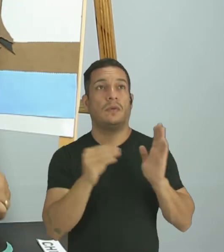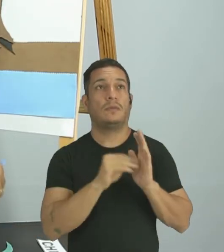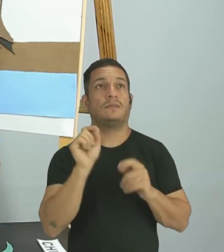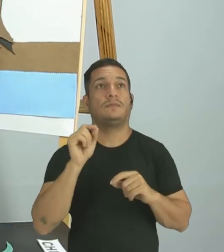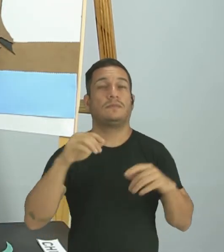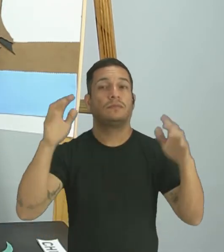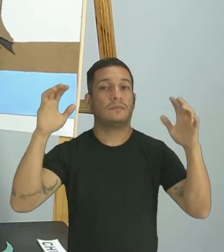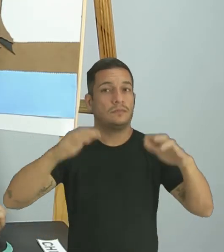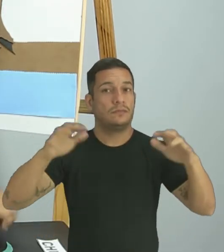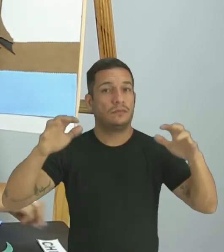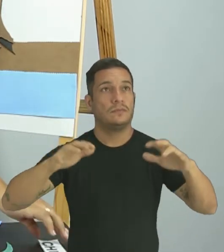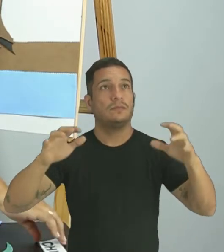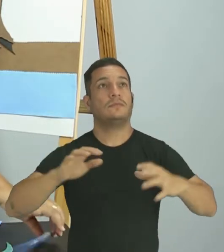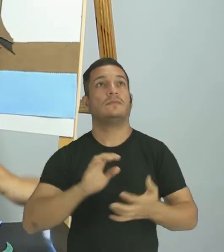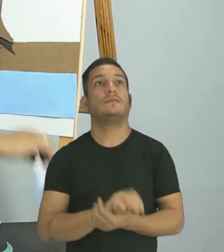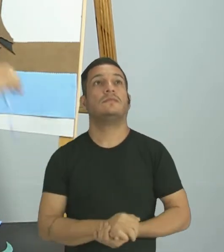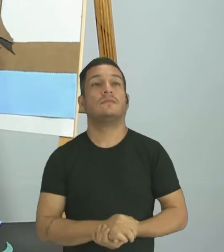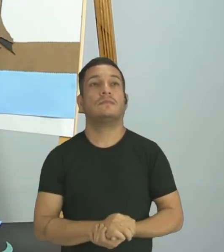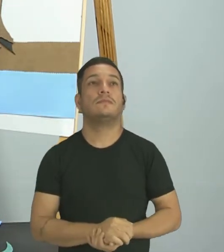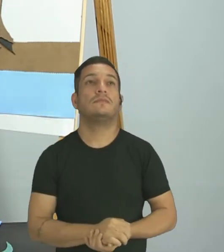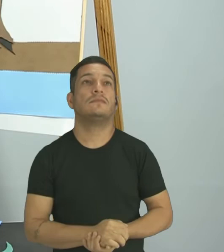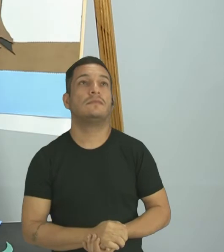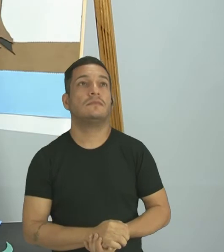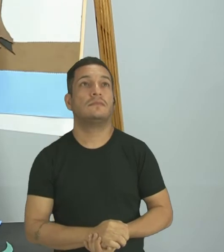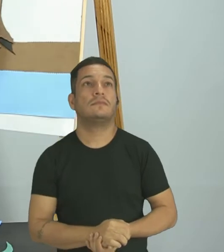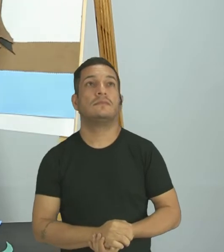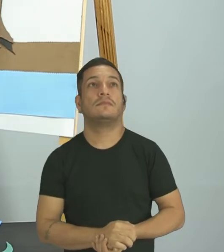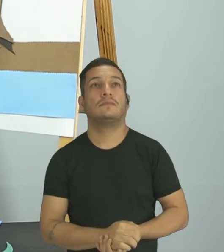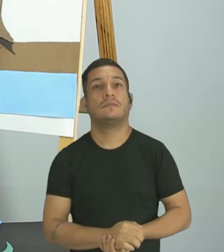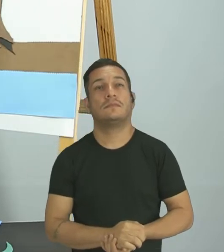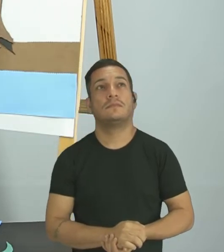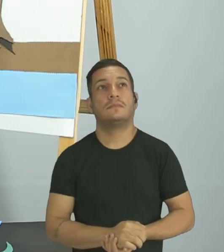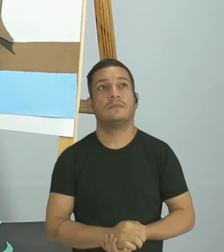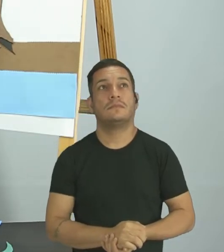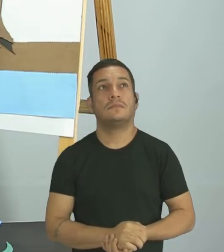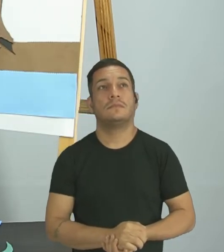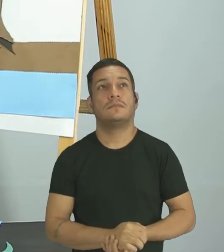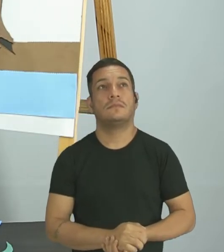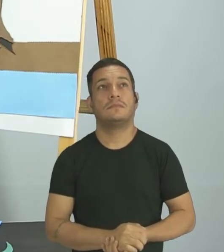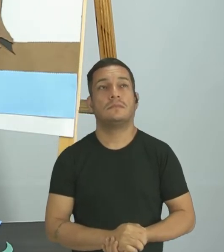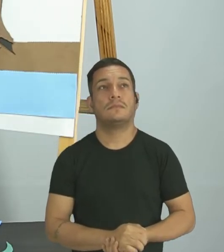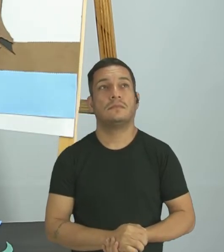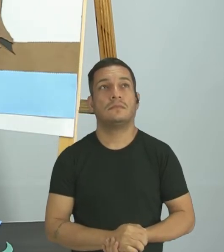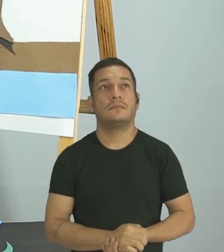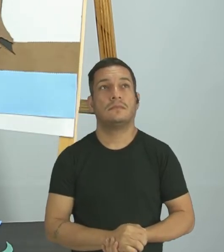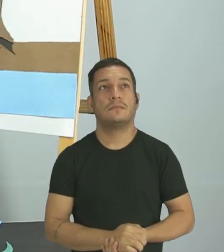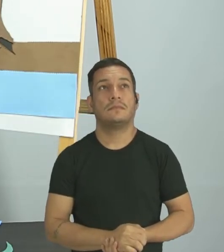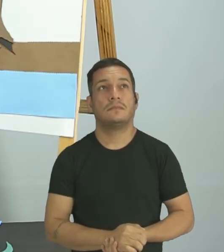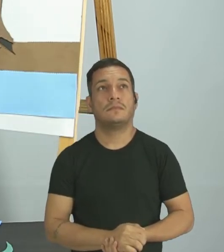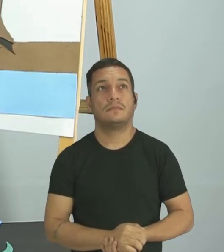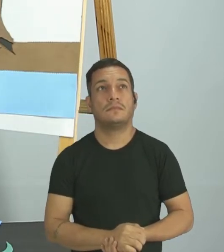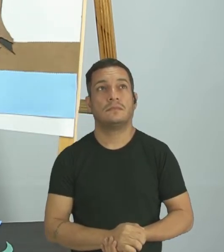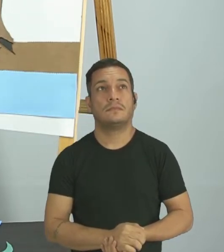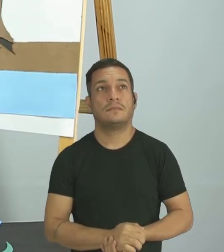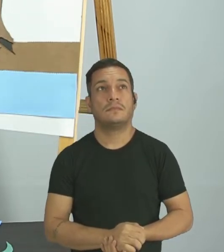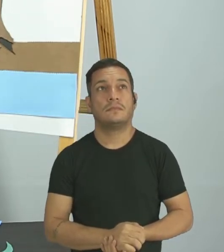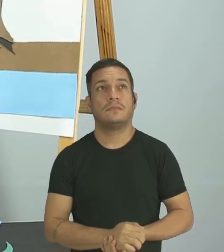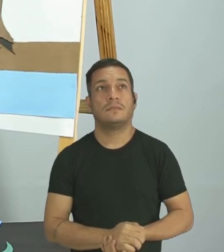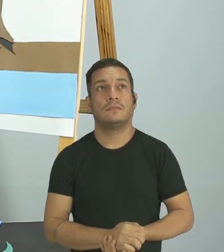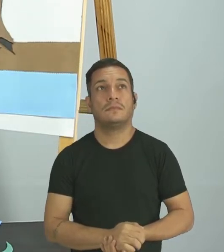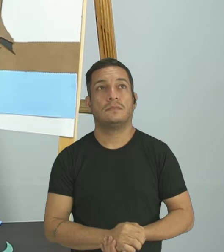nada mais é... Eu coloquei aqui, vou colocar aqui bem a chuva,